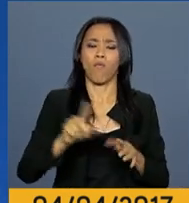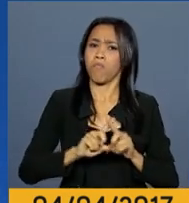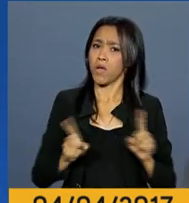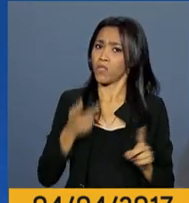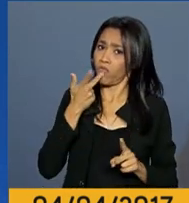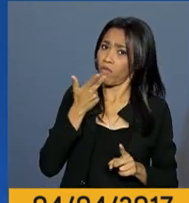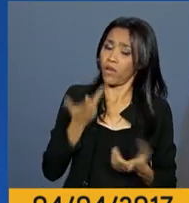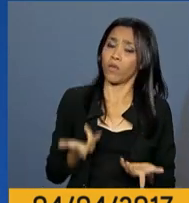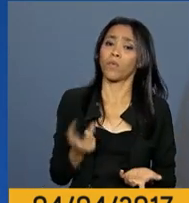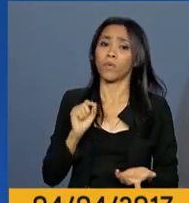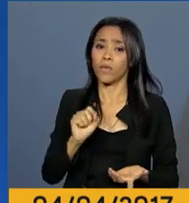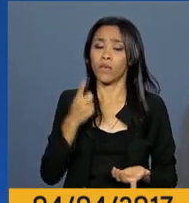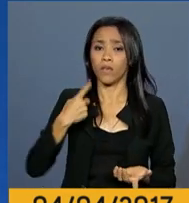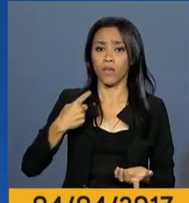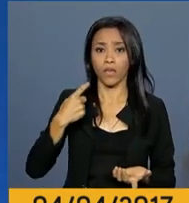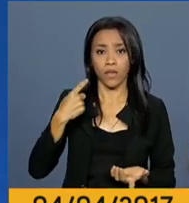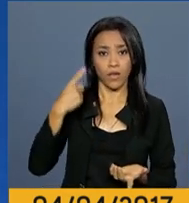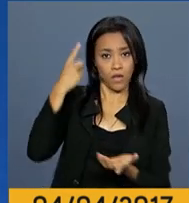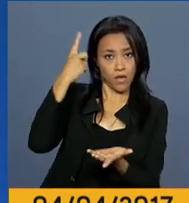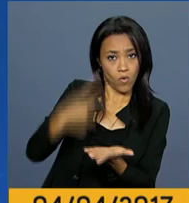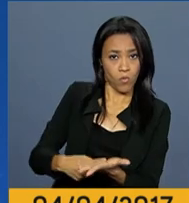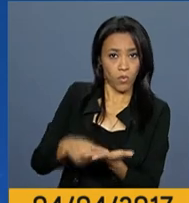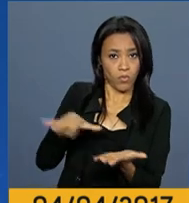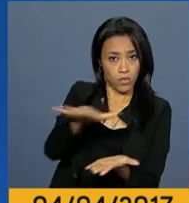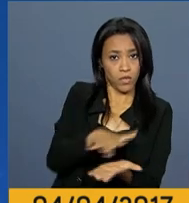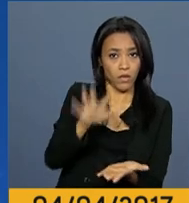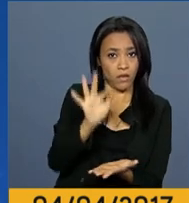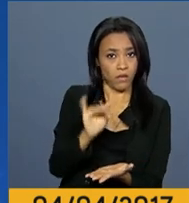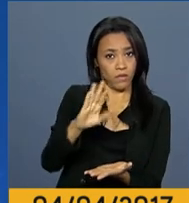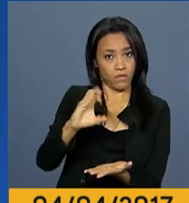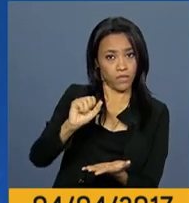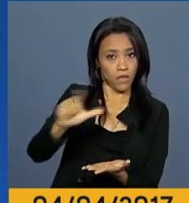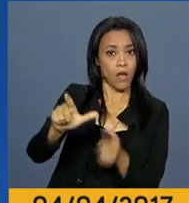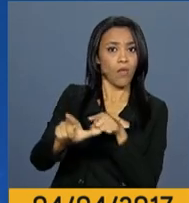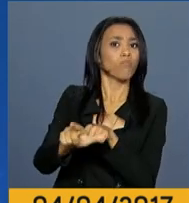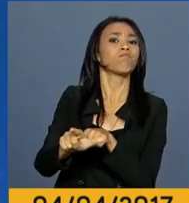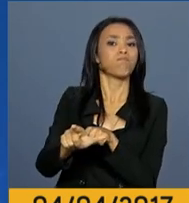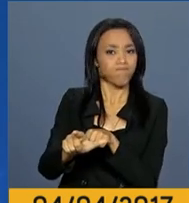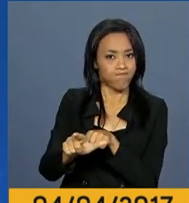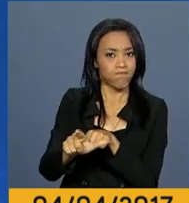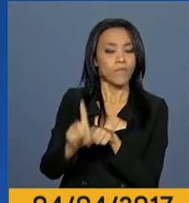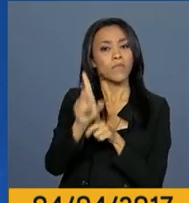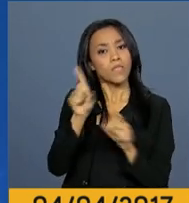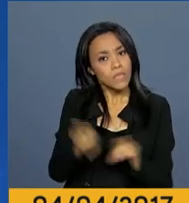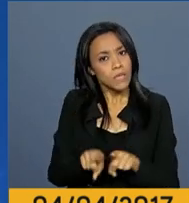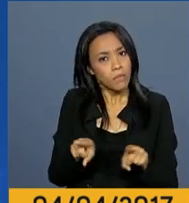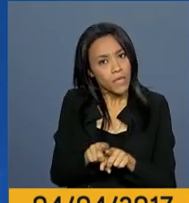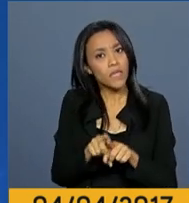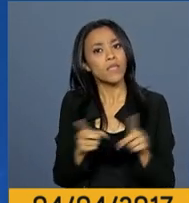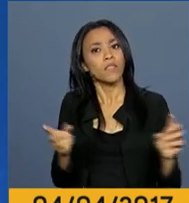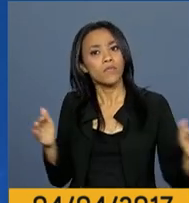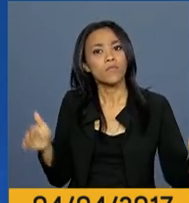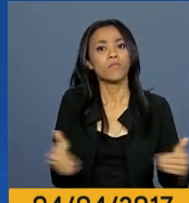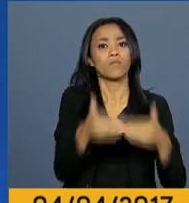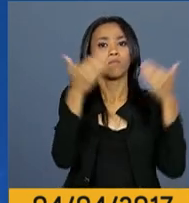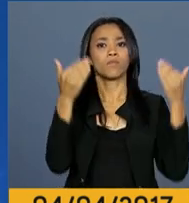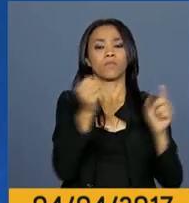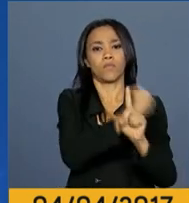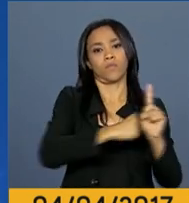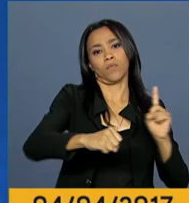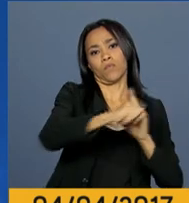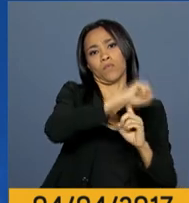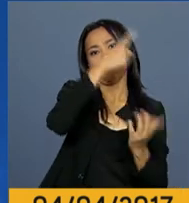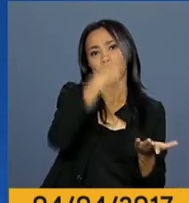que nós estamos colocando a responsabilidade fiscal a serviço da responsabilidade social.